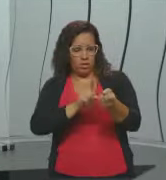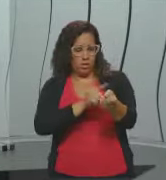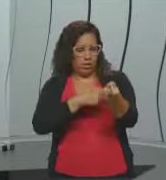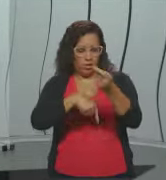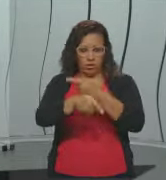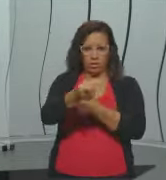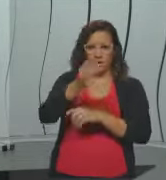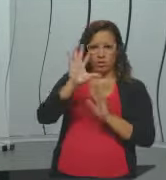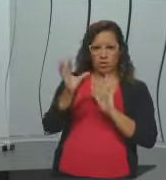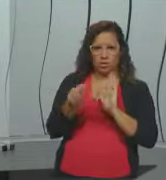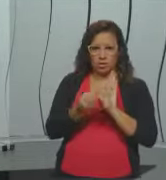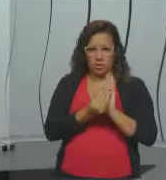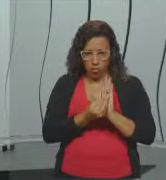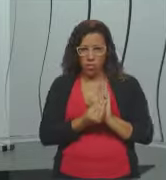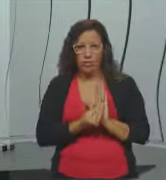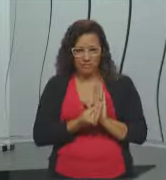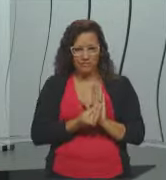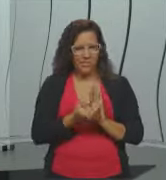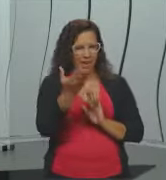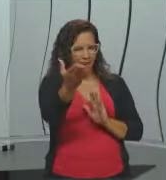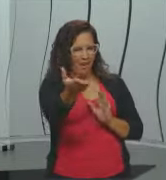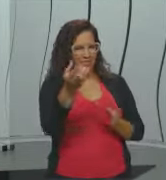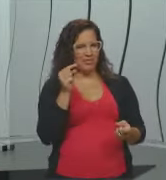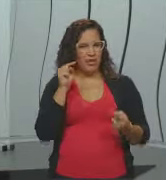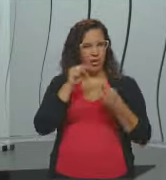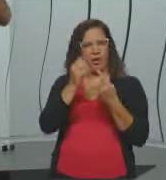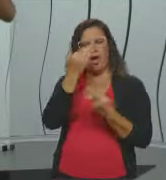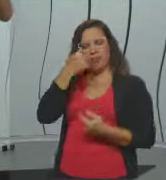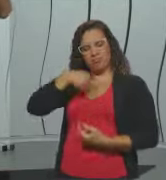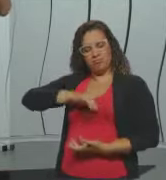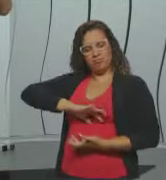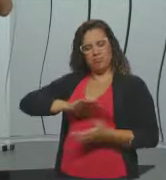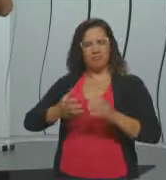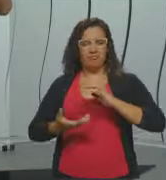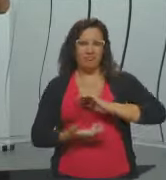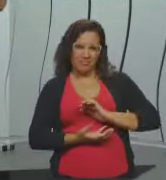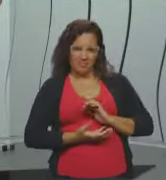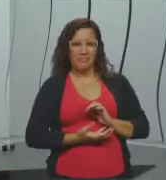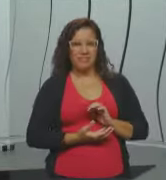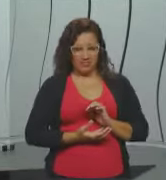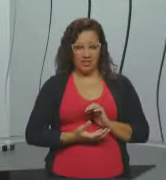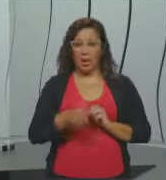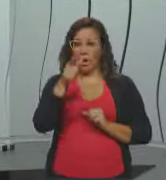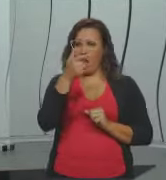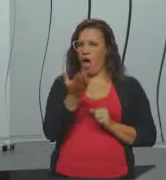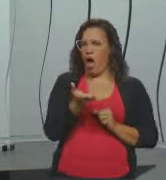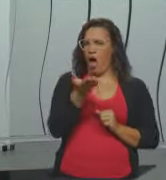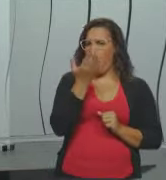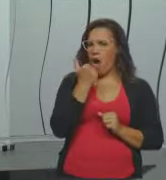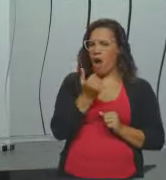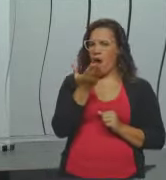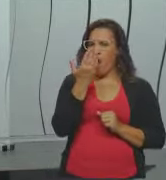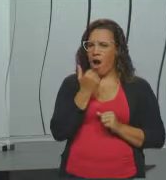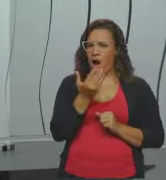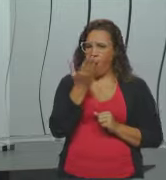corpo. E esse é o papel do sistema digestório. Pegar esse alimento,